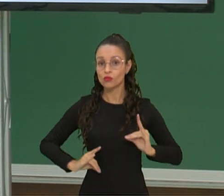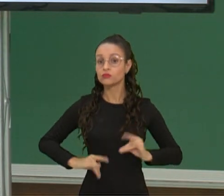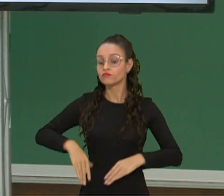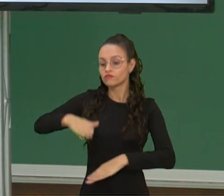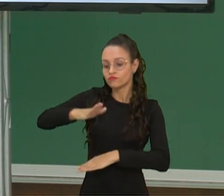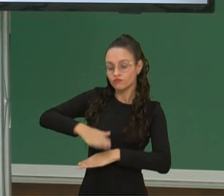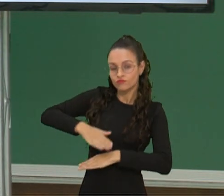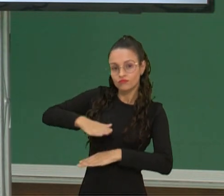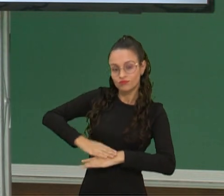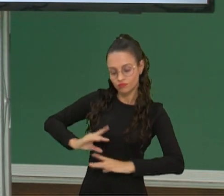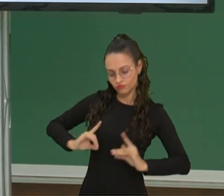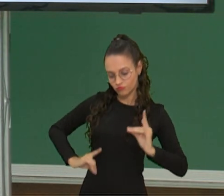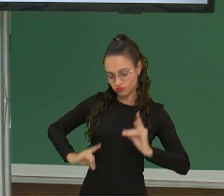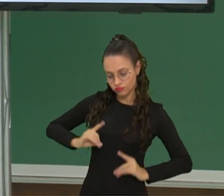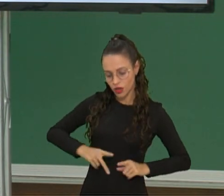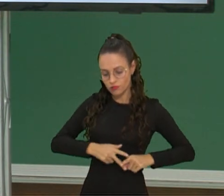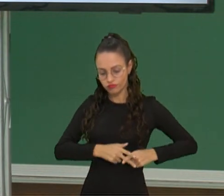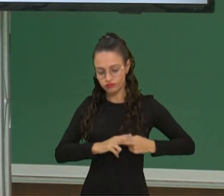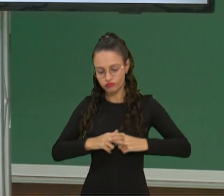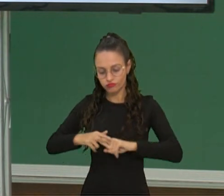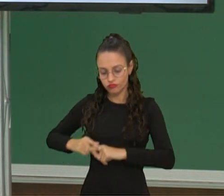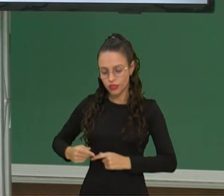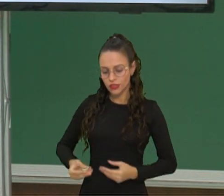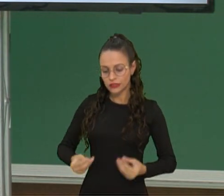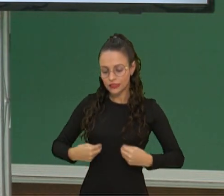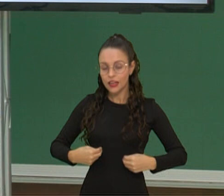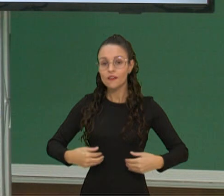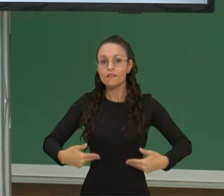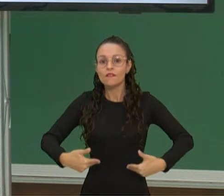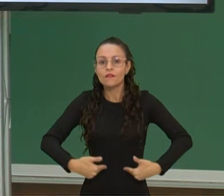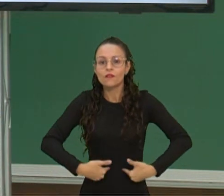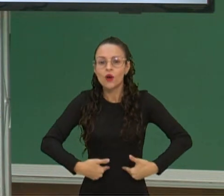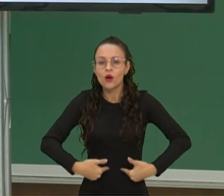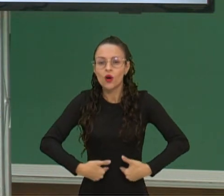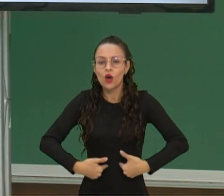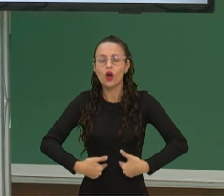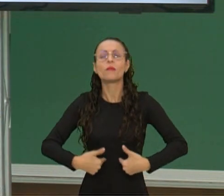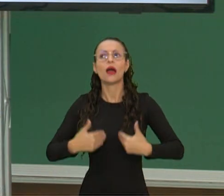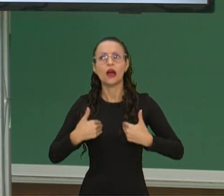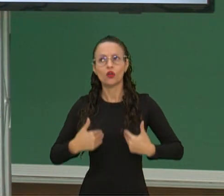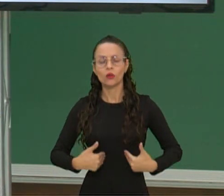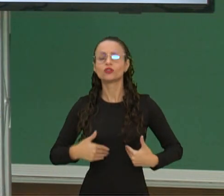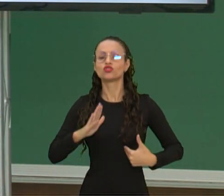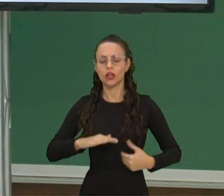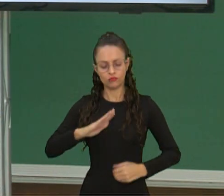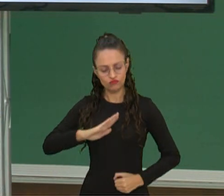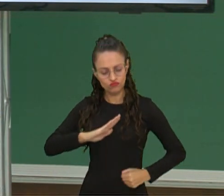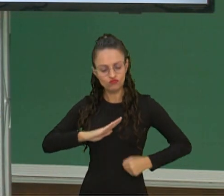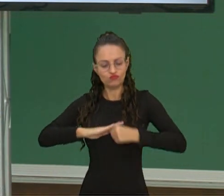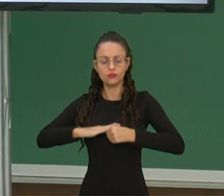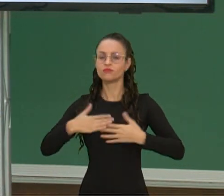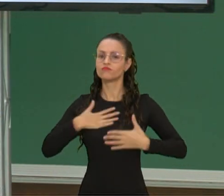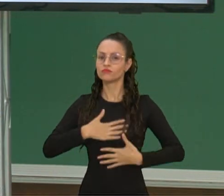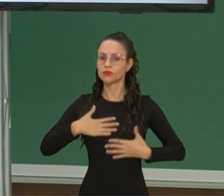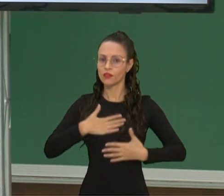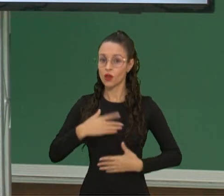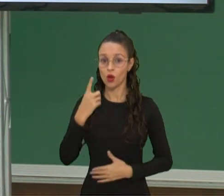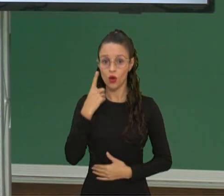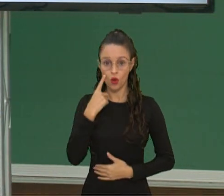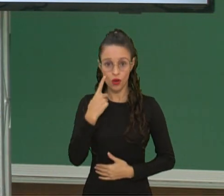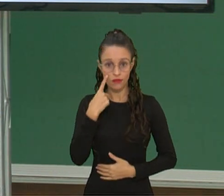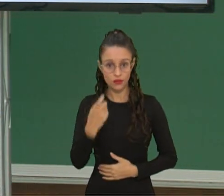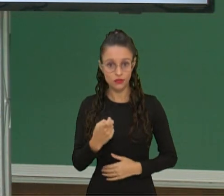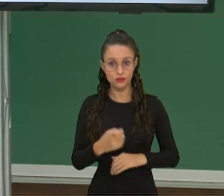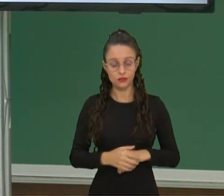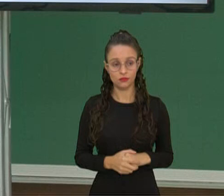são eles que regulam a nossa fome que dá um sinal para o nosso corpo que a gente já está satisfeito quando a gente come olha